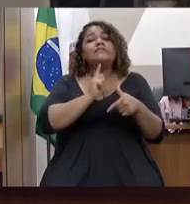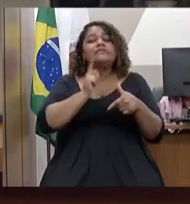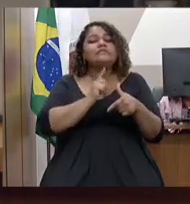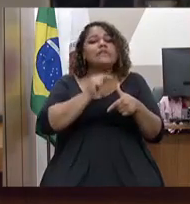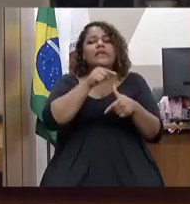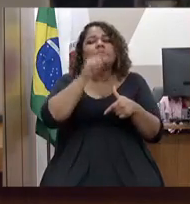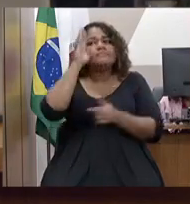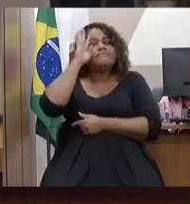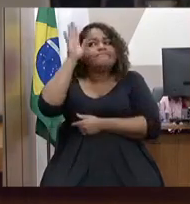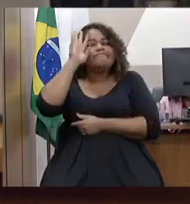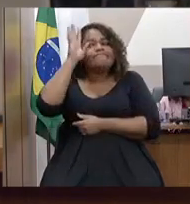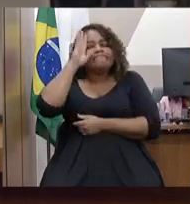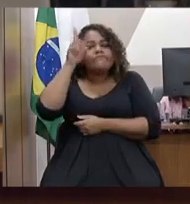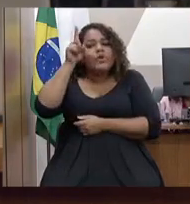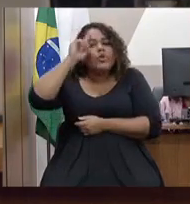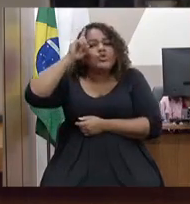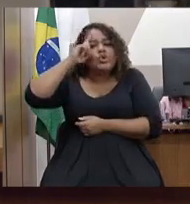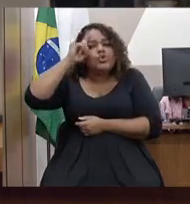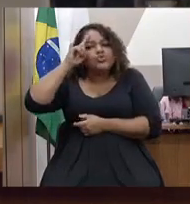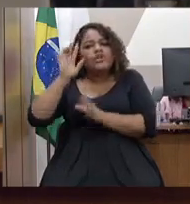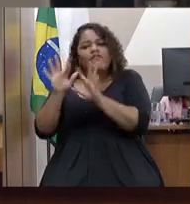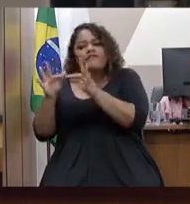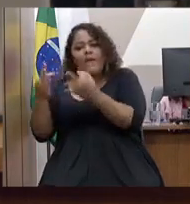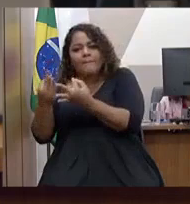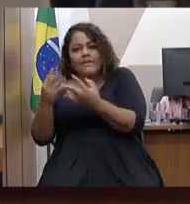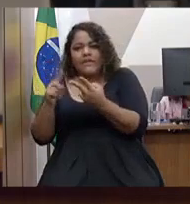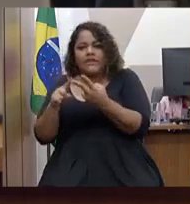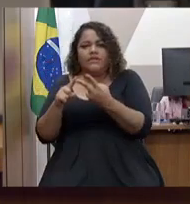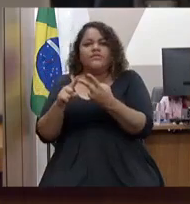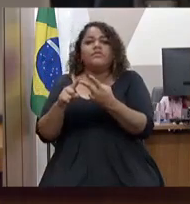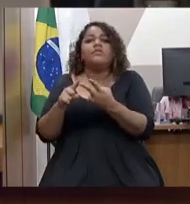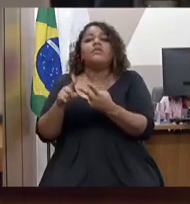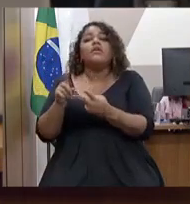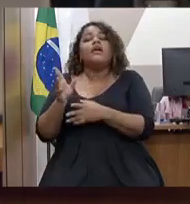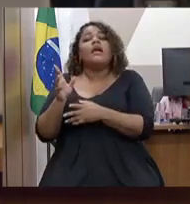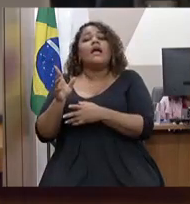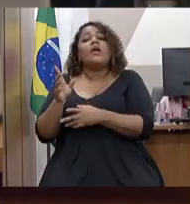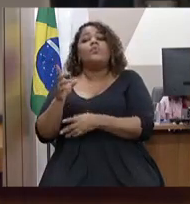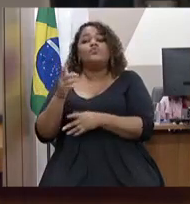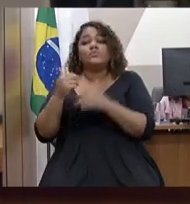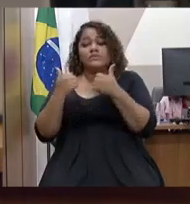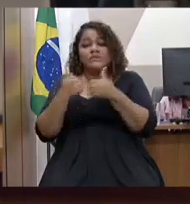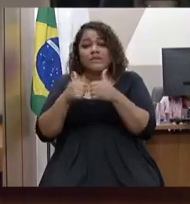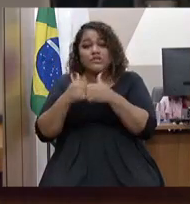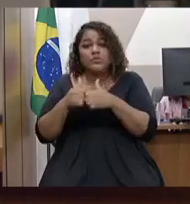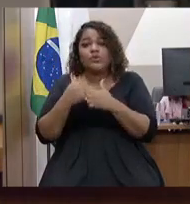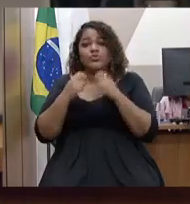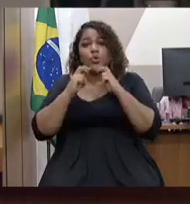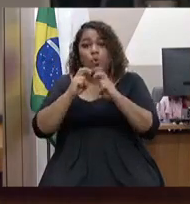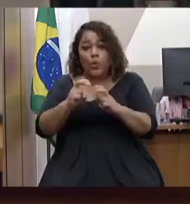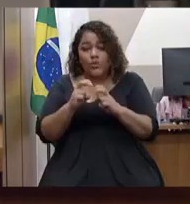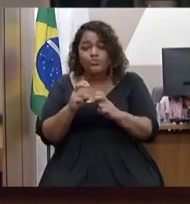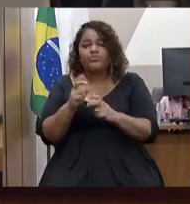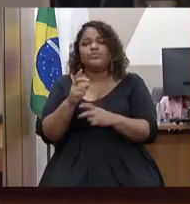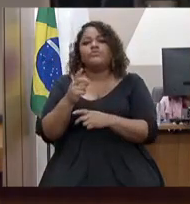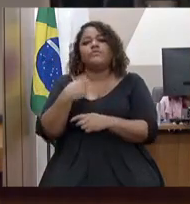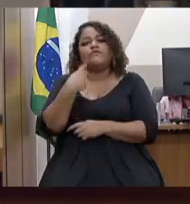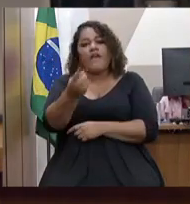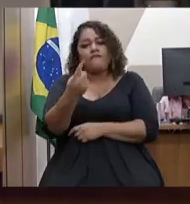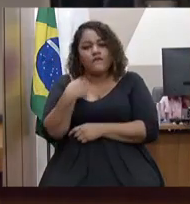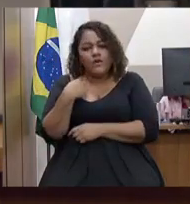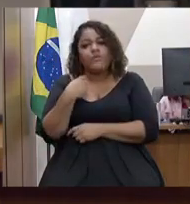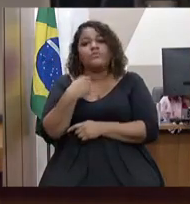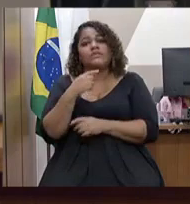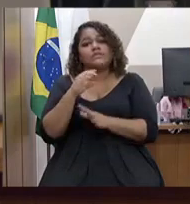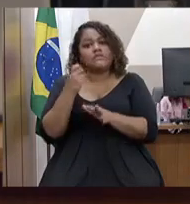alimentação pelo transporte Digno por um dia laboral saudável e o retorno ao convívio da família e o convivo com